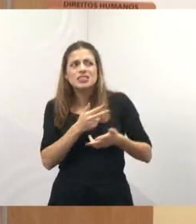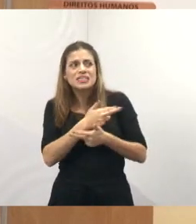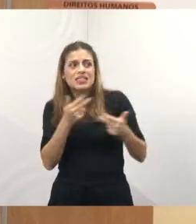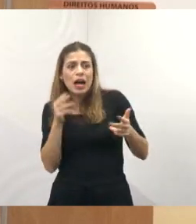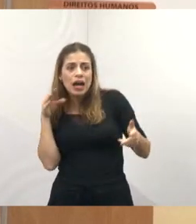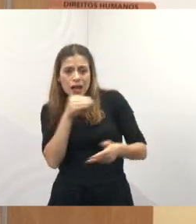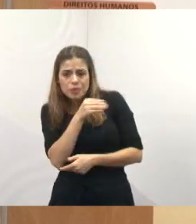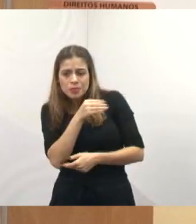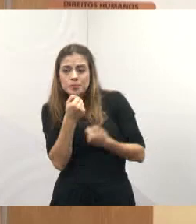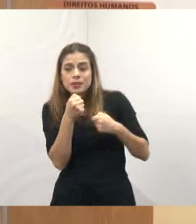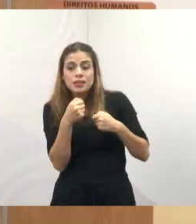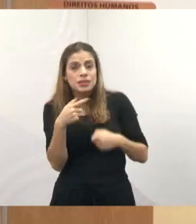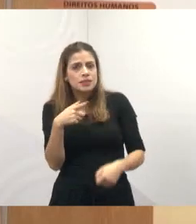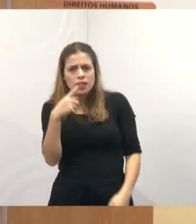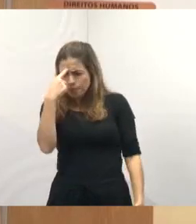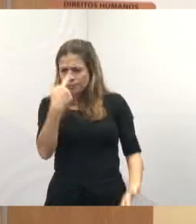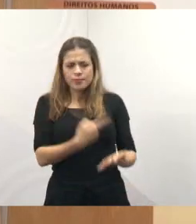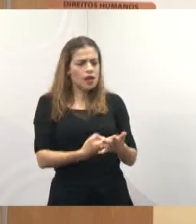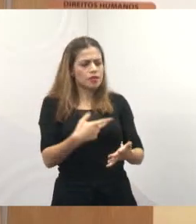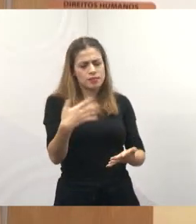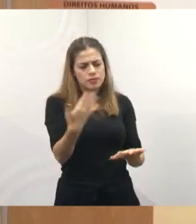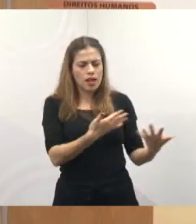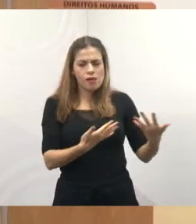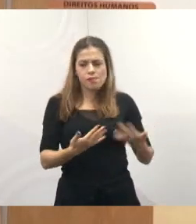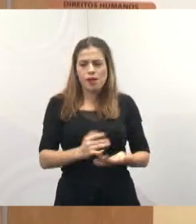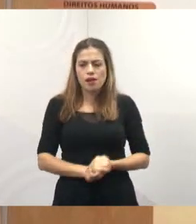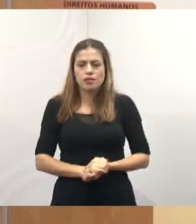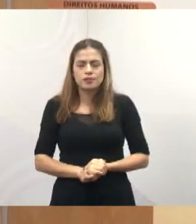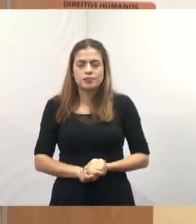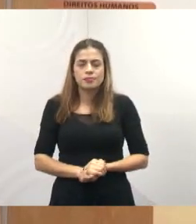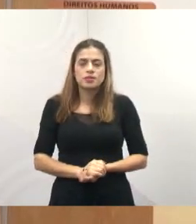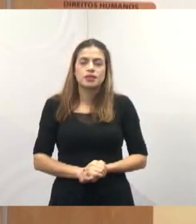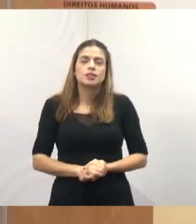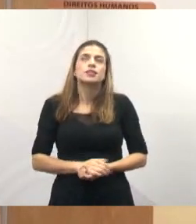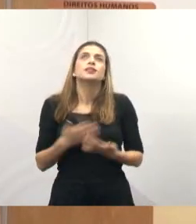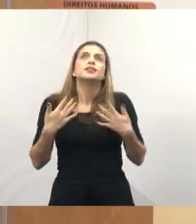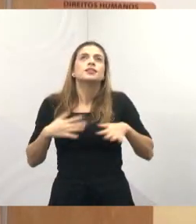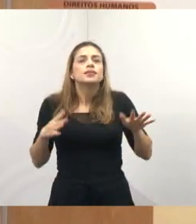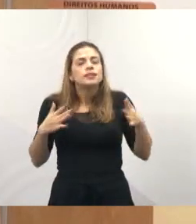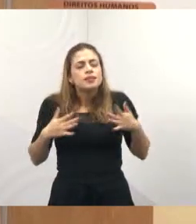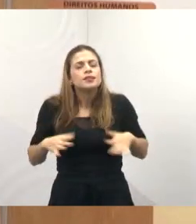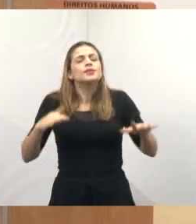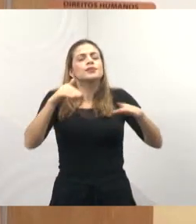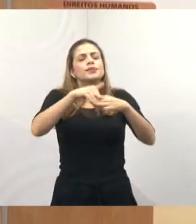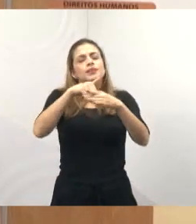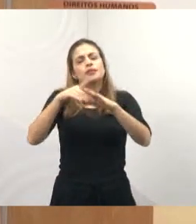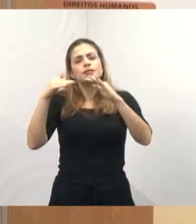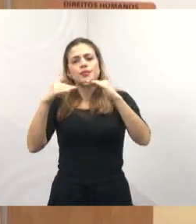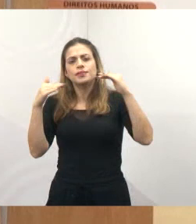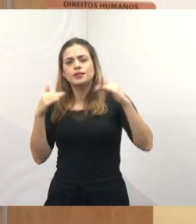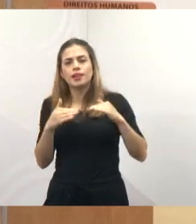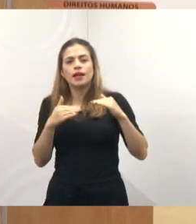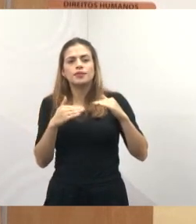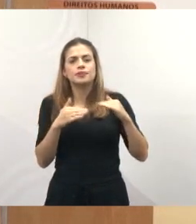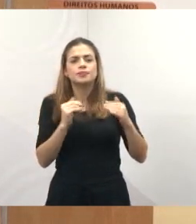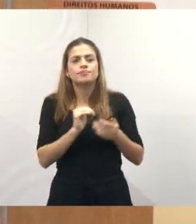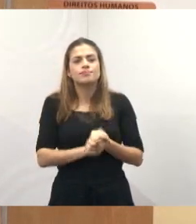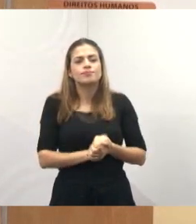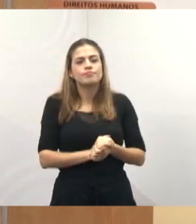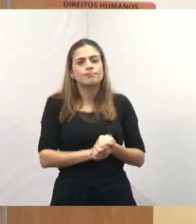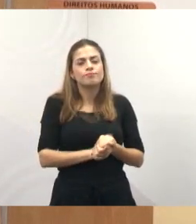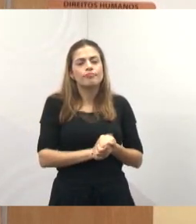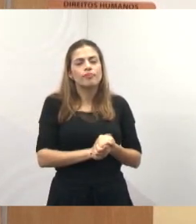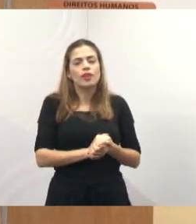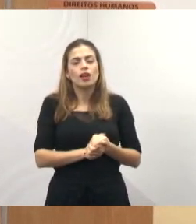tem que estar apto para tomar essas decisões. E eu fico muito tranquilo e com certeza votarei favorável à prestação de conta do